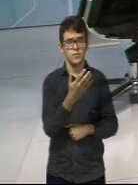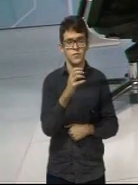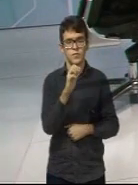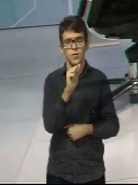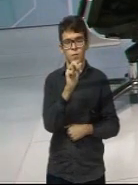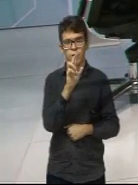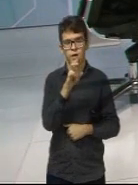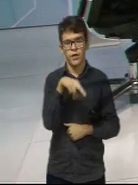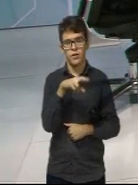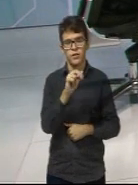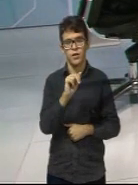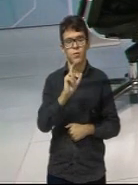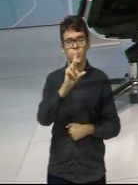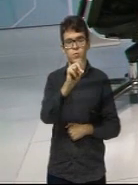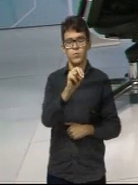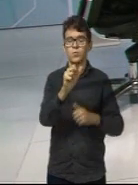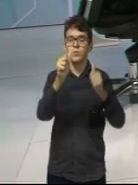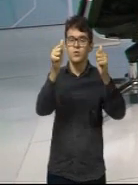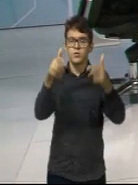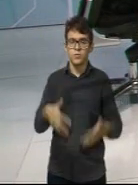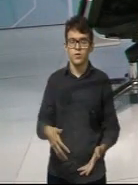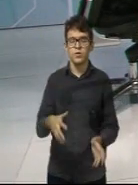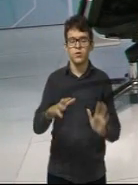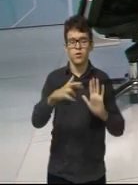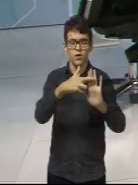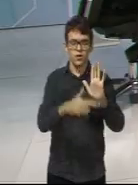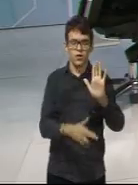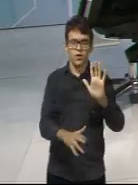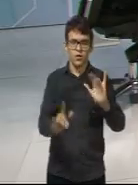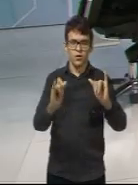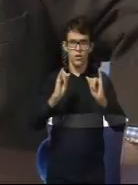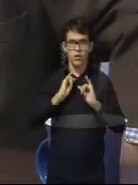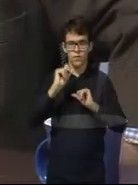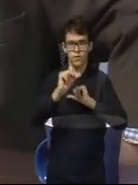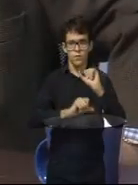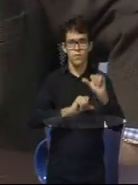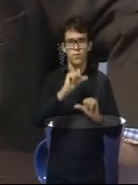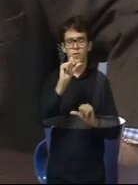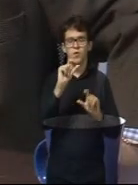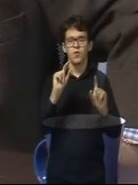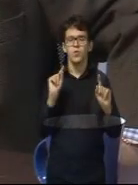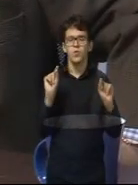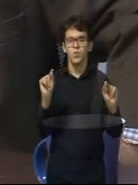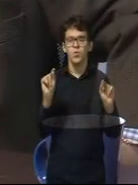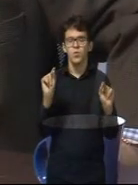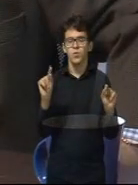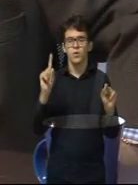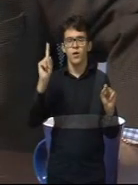problema da reforma que você está em processo, é que a